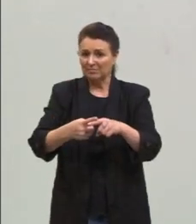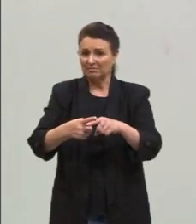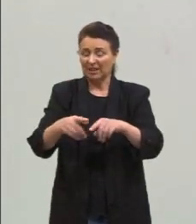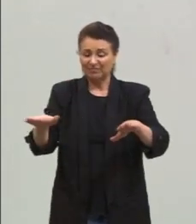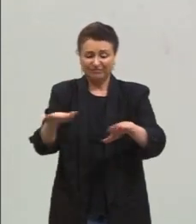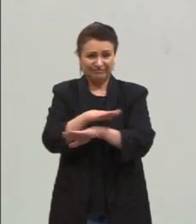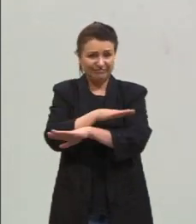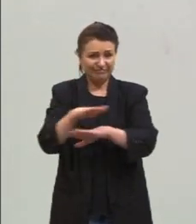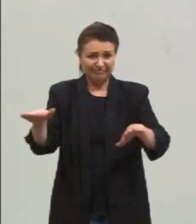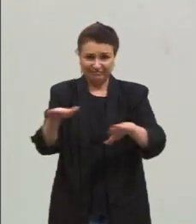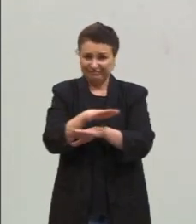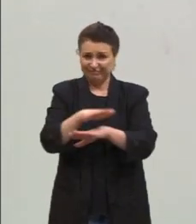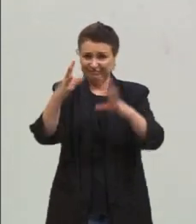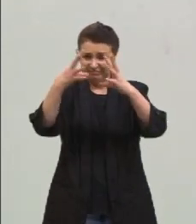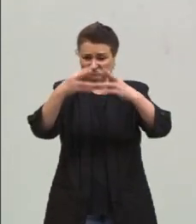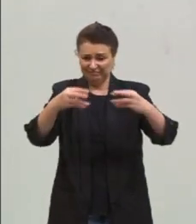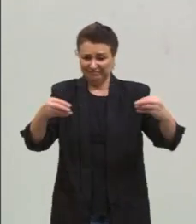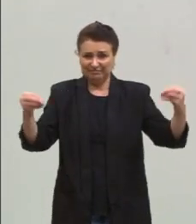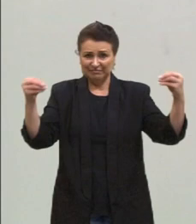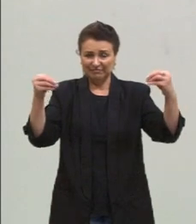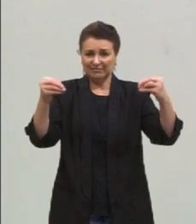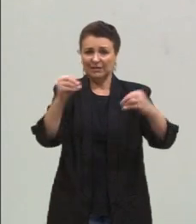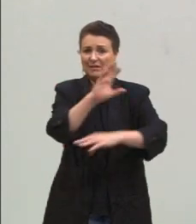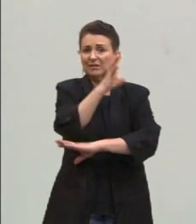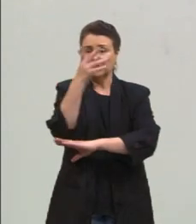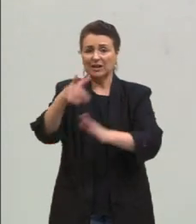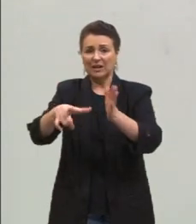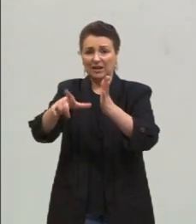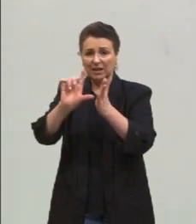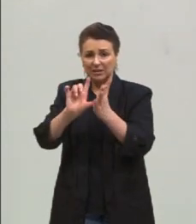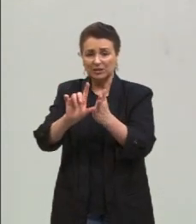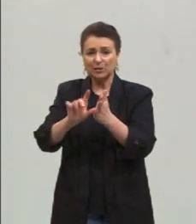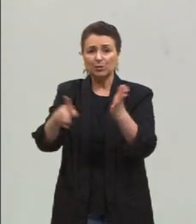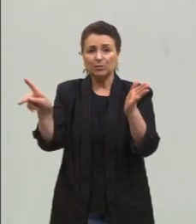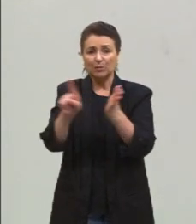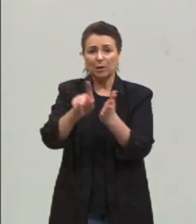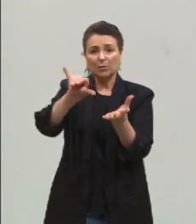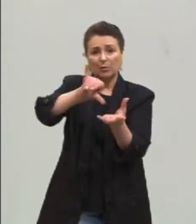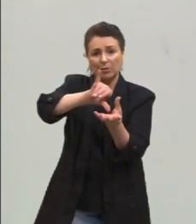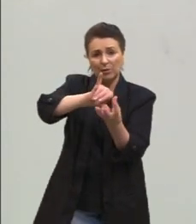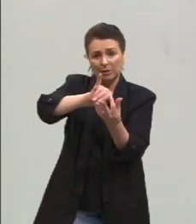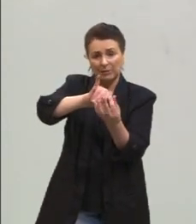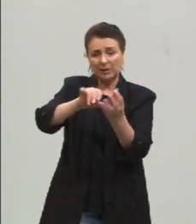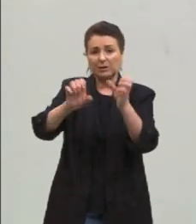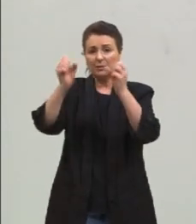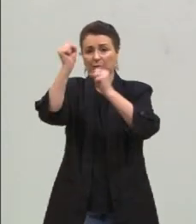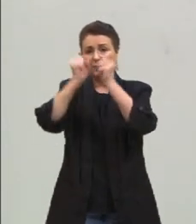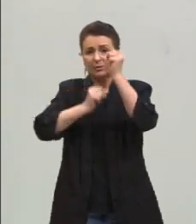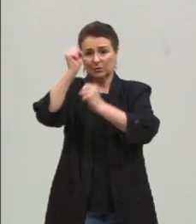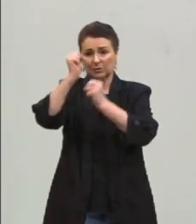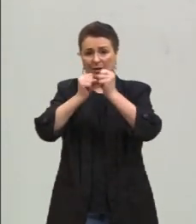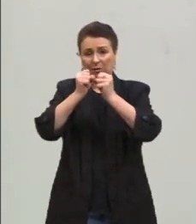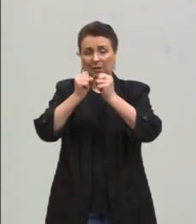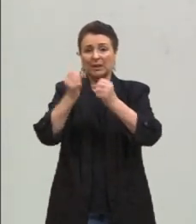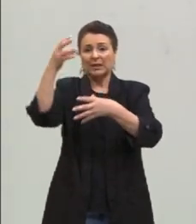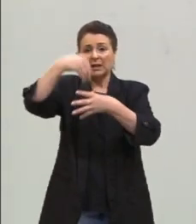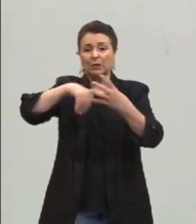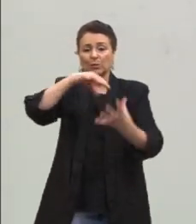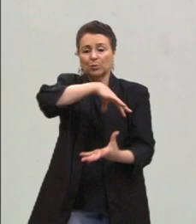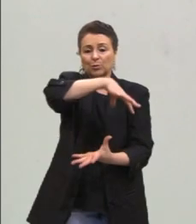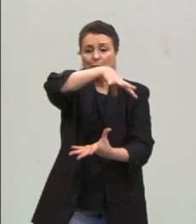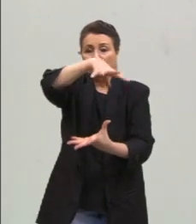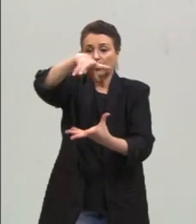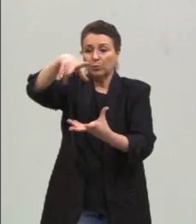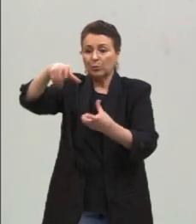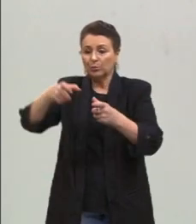em nome do lucro né ainda antes do próprio capitalismo industrial quando isso já toma proporções globais em larga escala né Mas